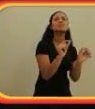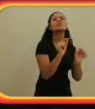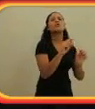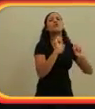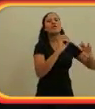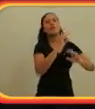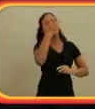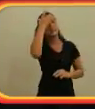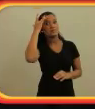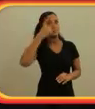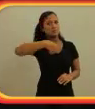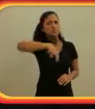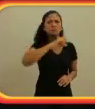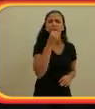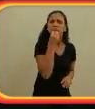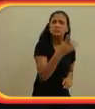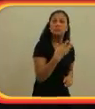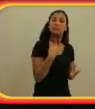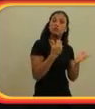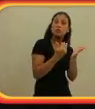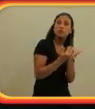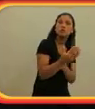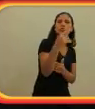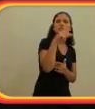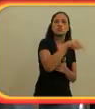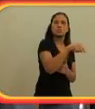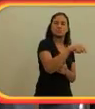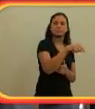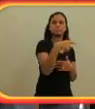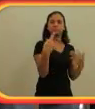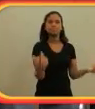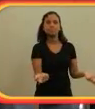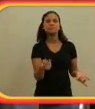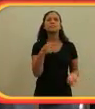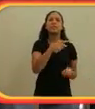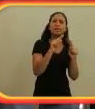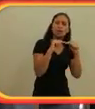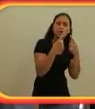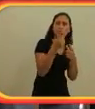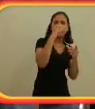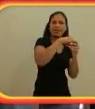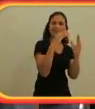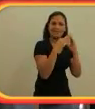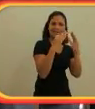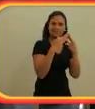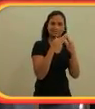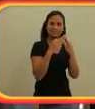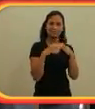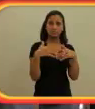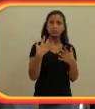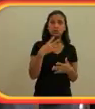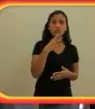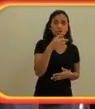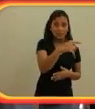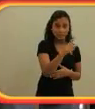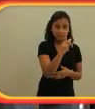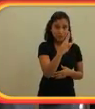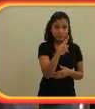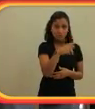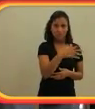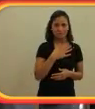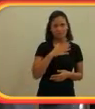ser, que ensinasse a pessoa a ser gente boa. Aí comecei a ventilar essas coisas, essa ideia, e a gente fez uma reunião aqui em